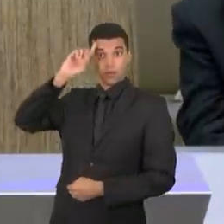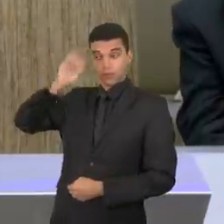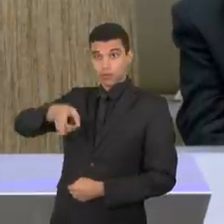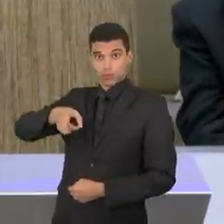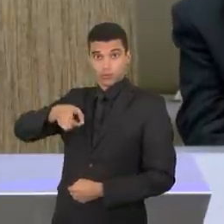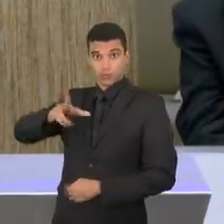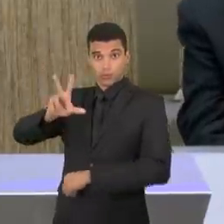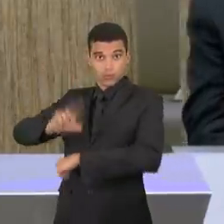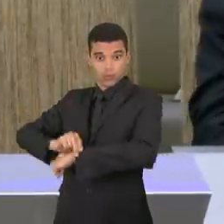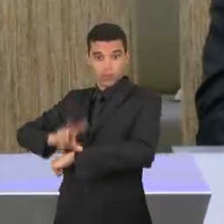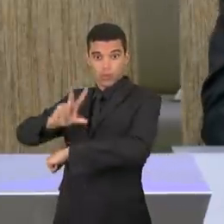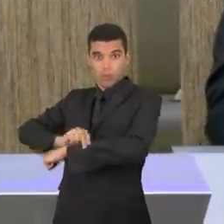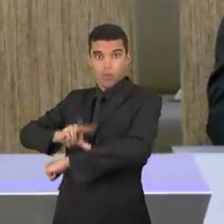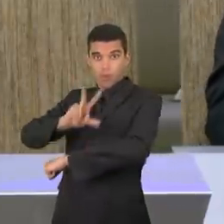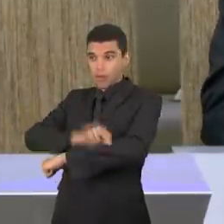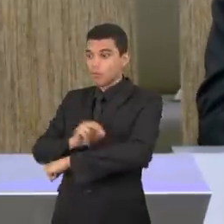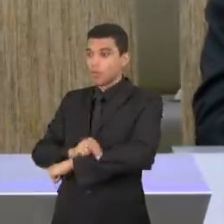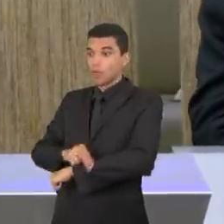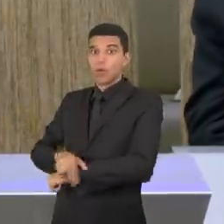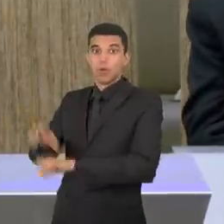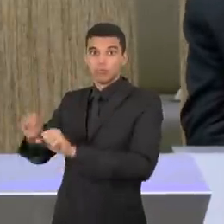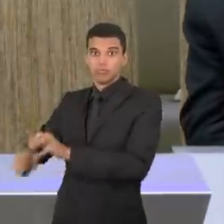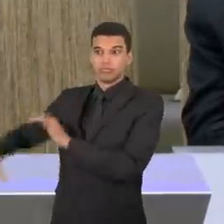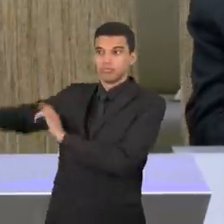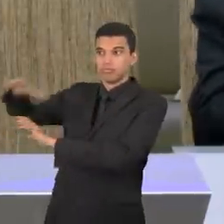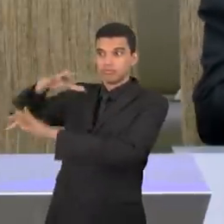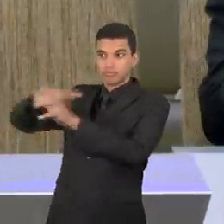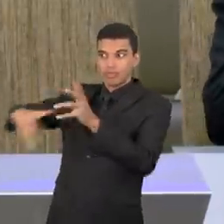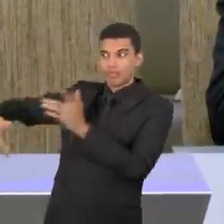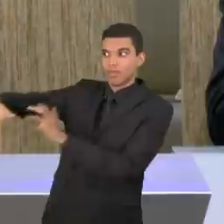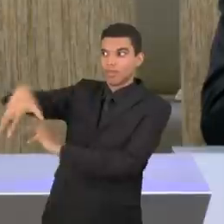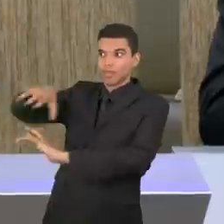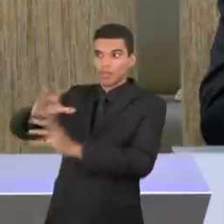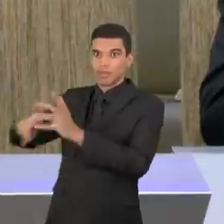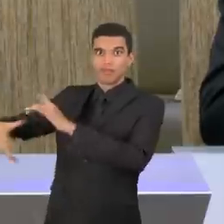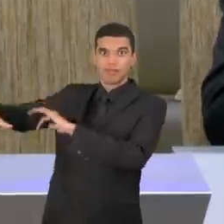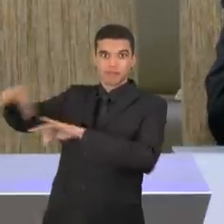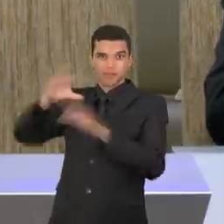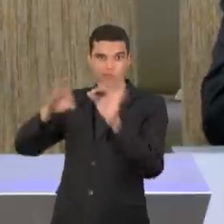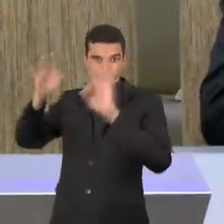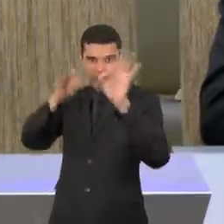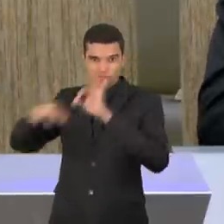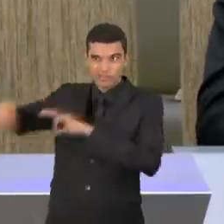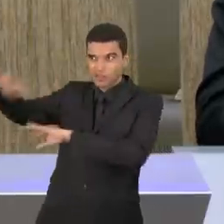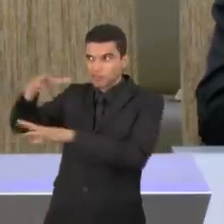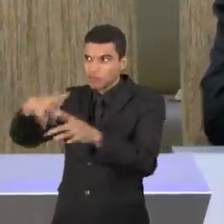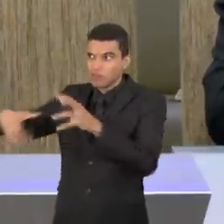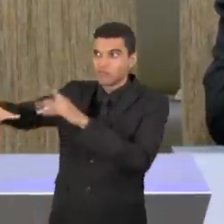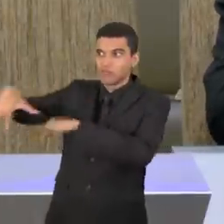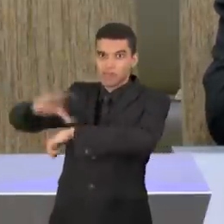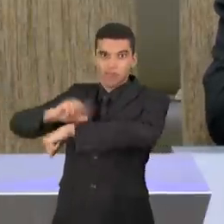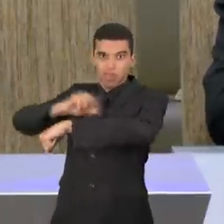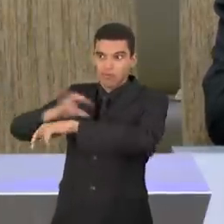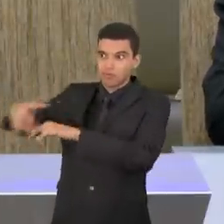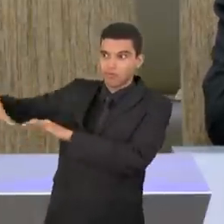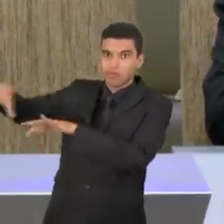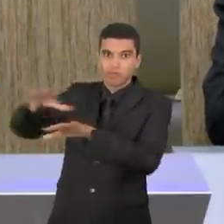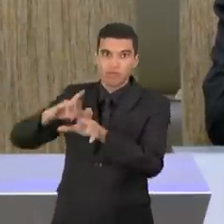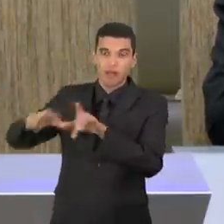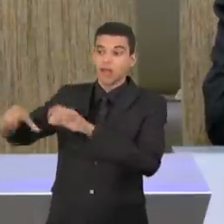largata, o comeu o gafanhoto. E o que ficou do gafanhoto, o comeu